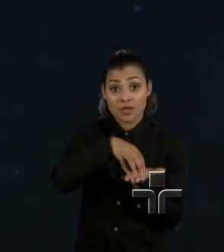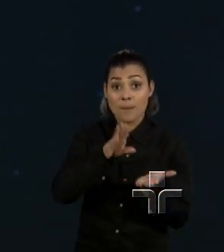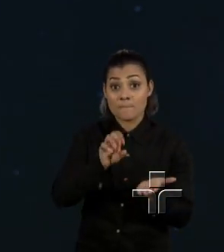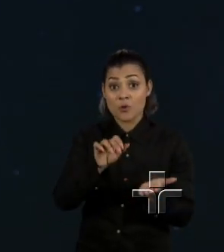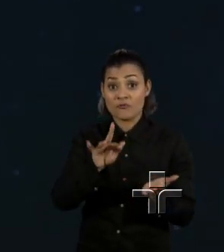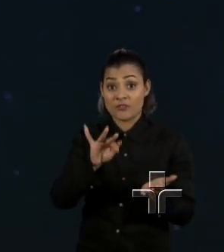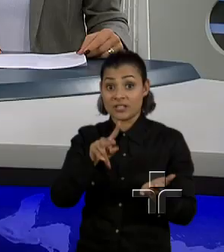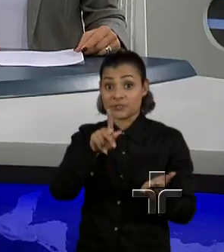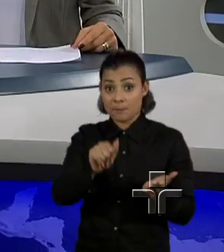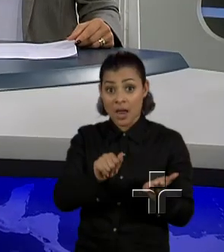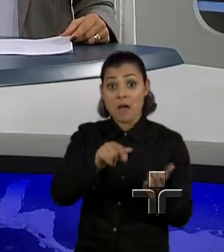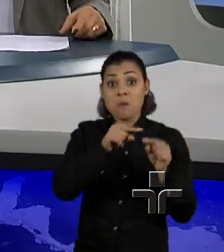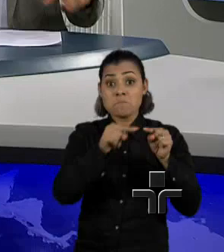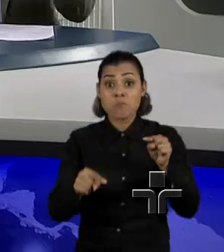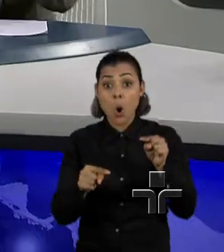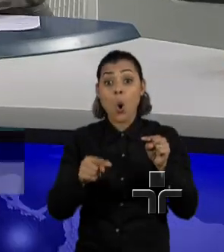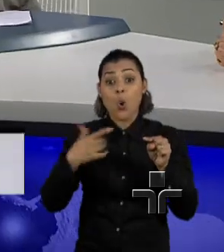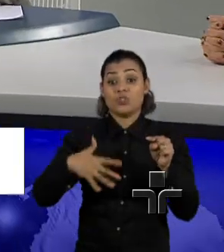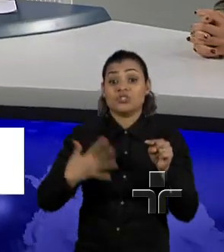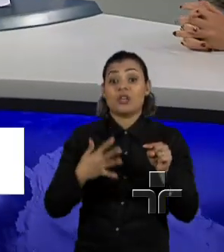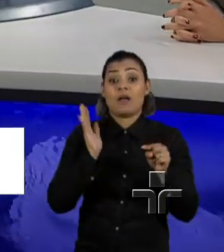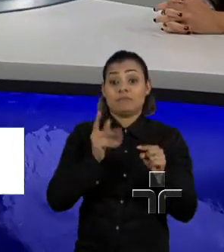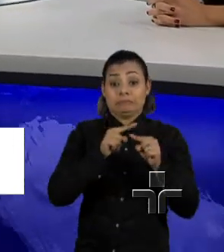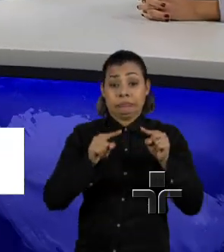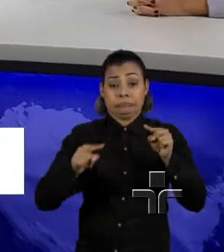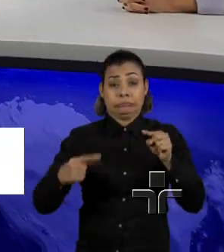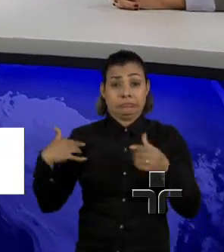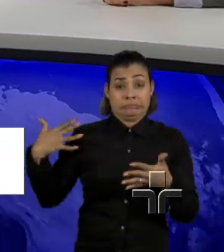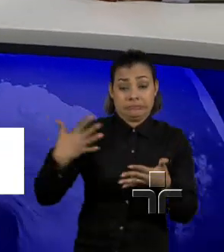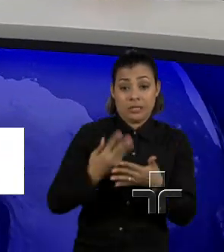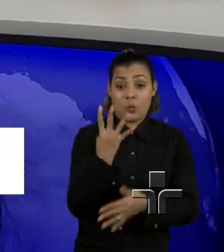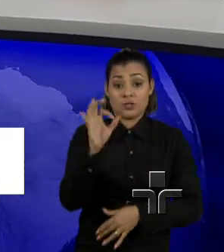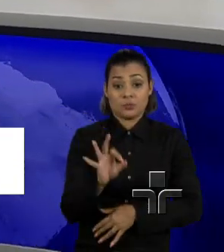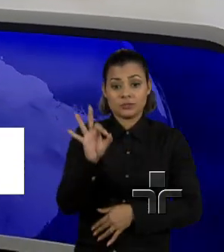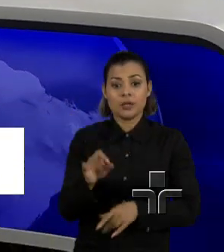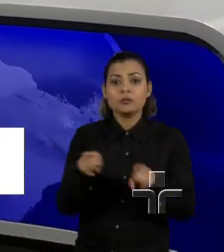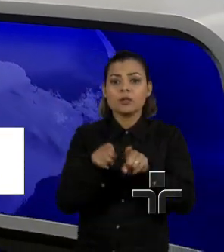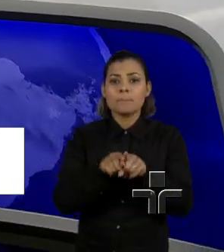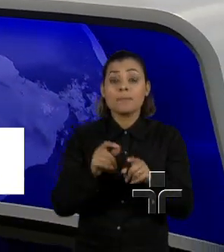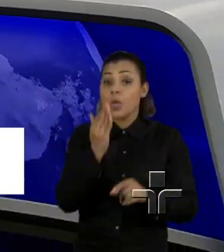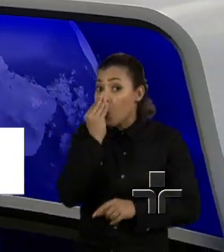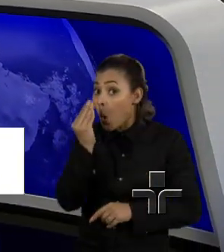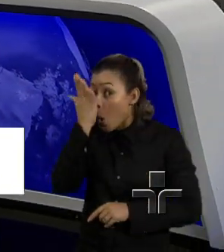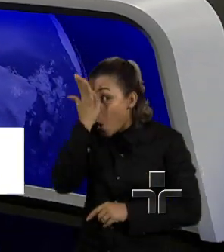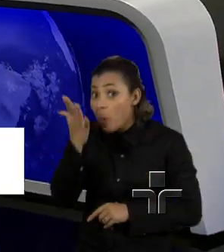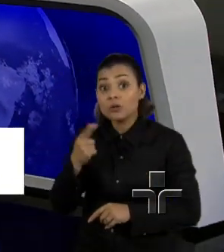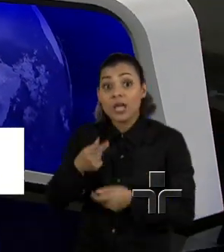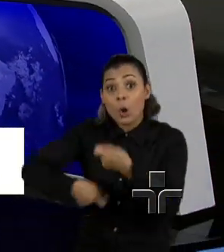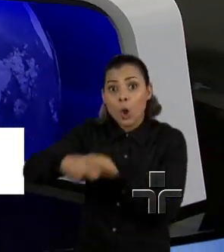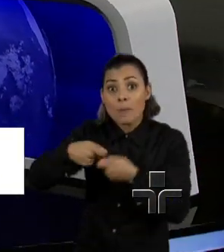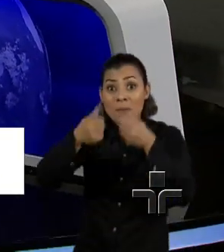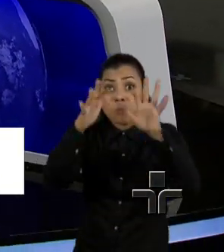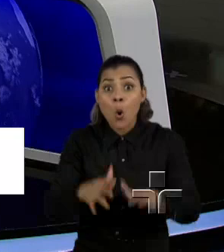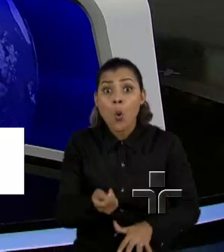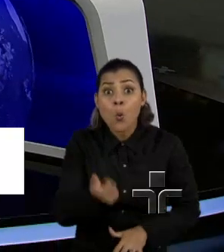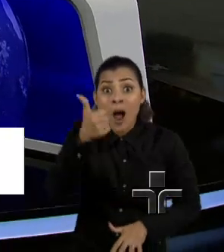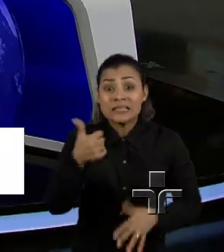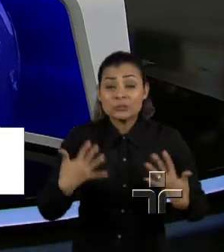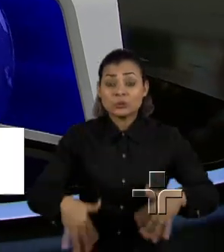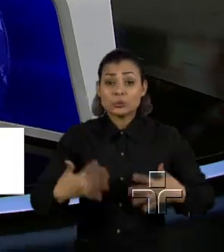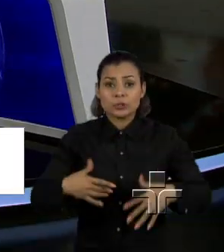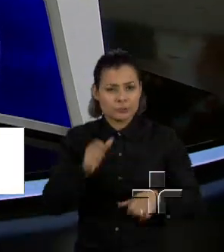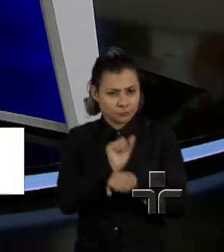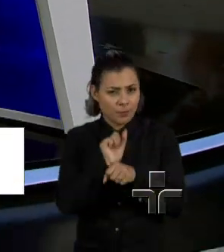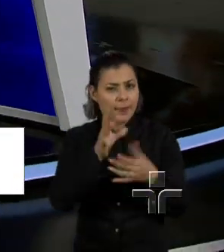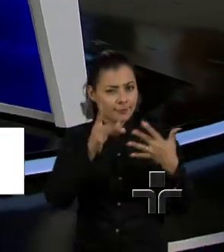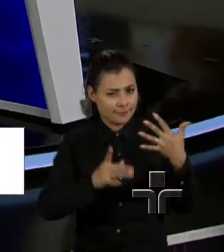4% na semana. E ainda, sob impacto dos protestos, a economia de Hong Kong recua e está à beira de uma recessão.